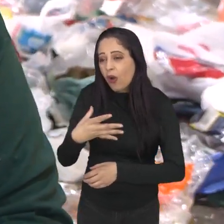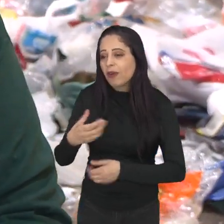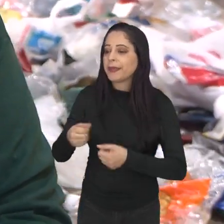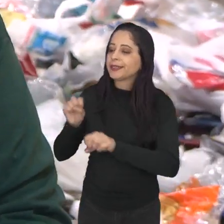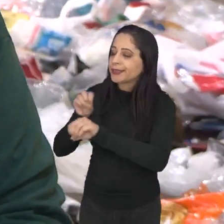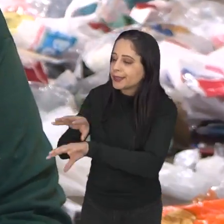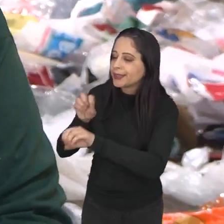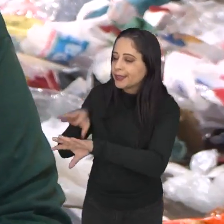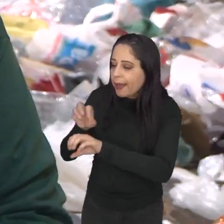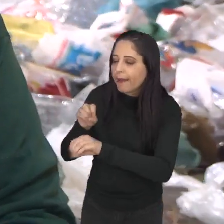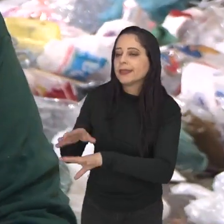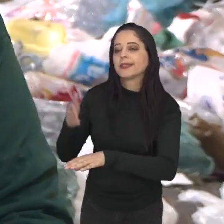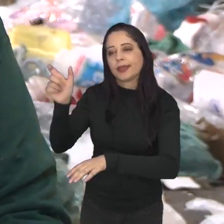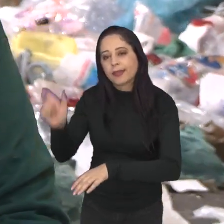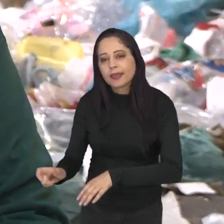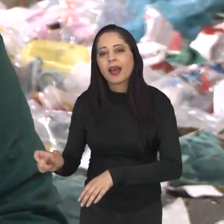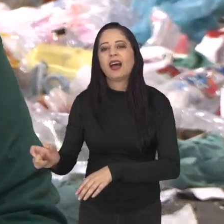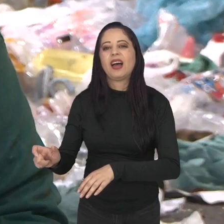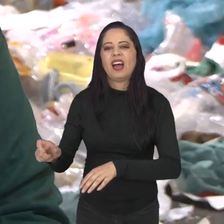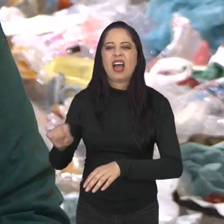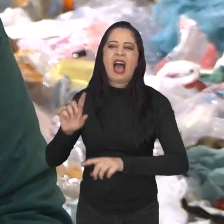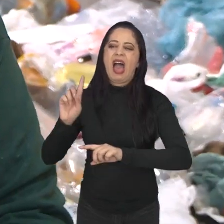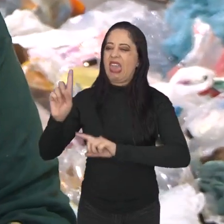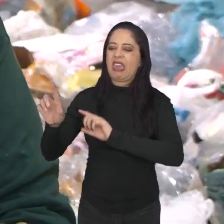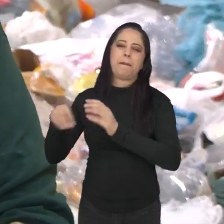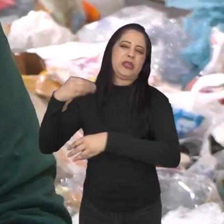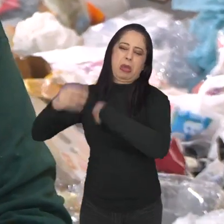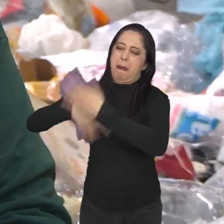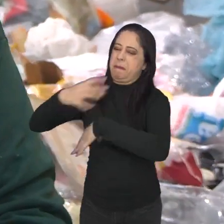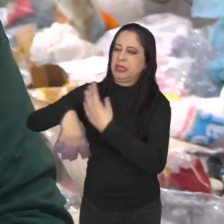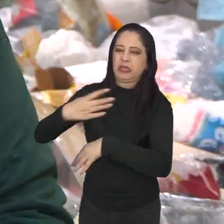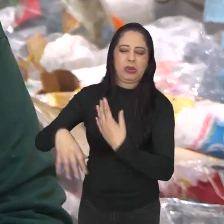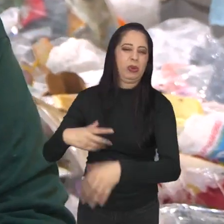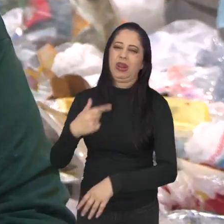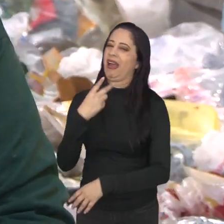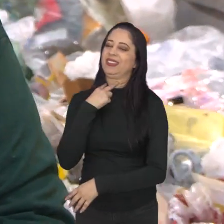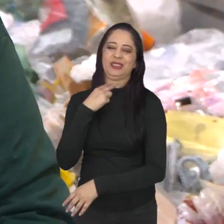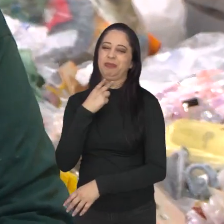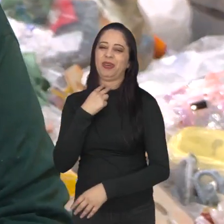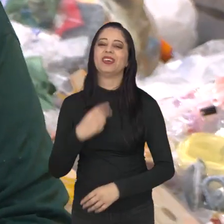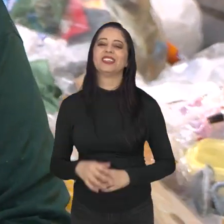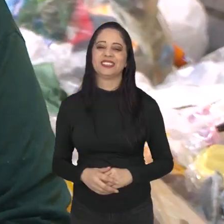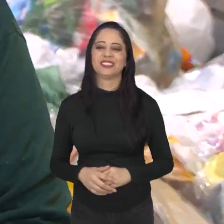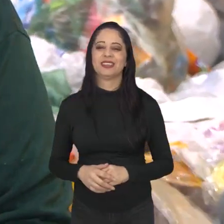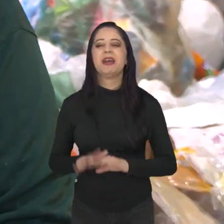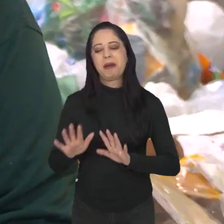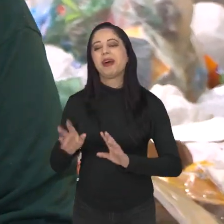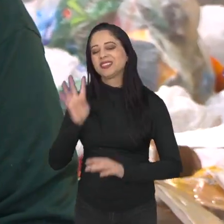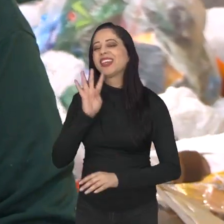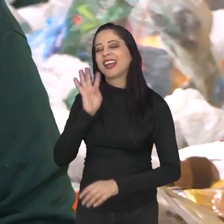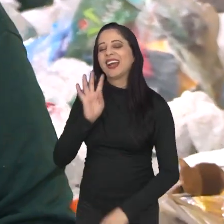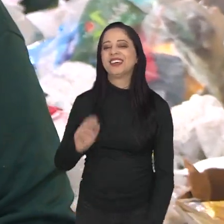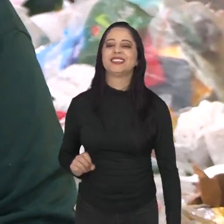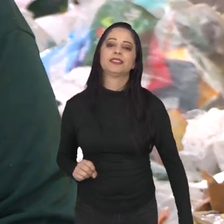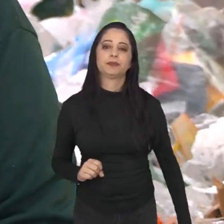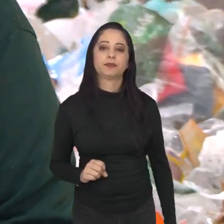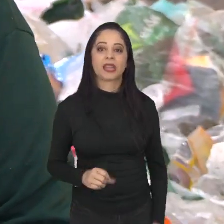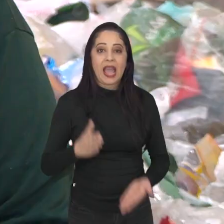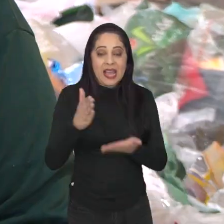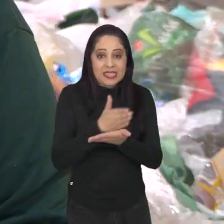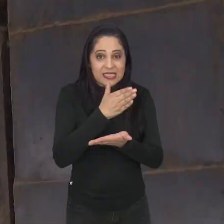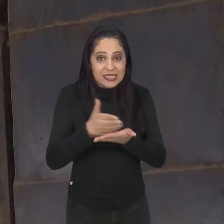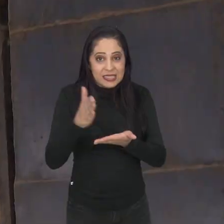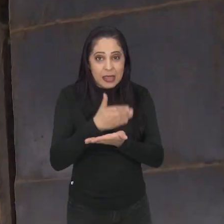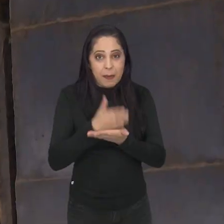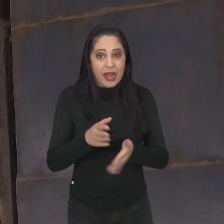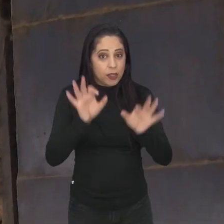ah pegar material aí depois vai lá separa os que misturou tudo que é uma misturada feia mas